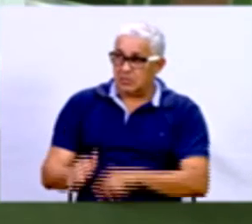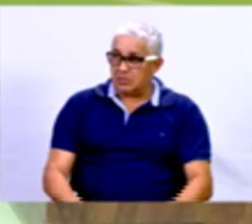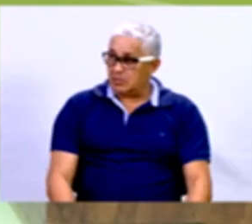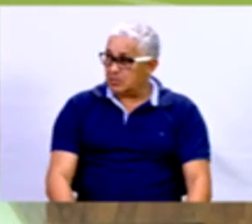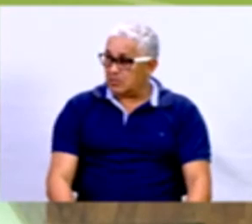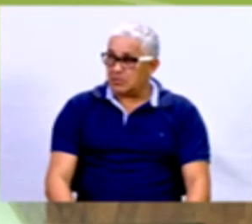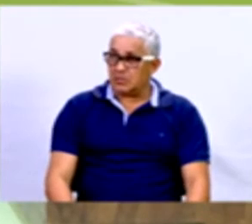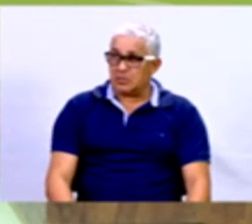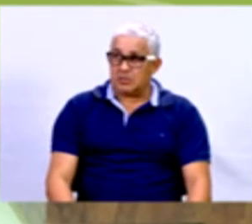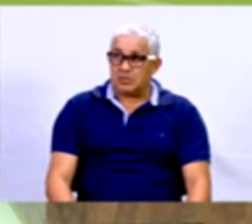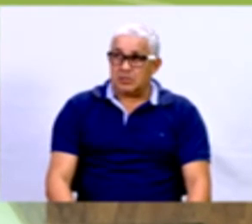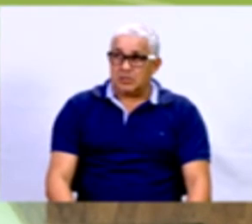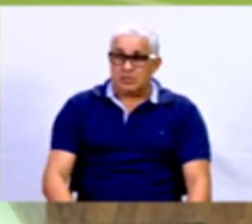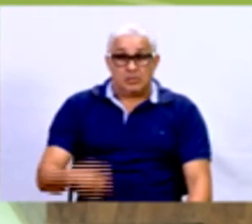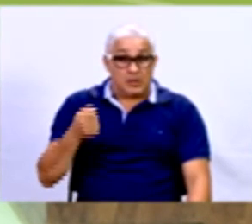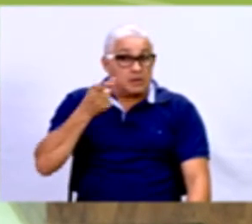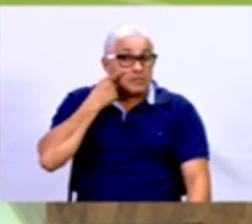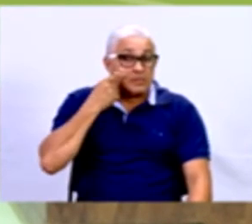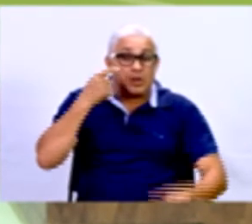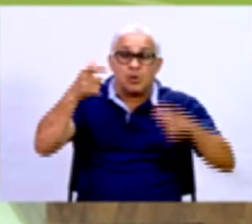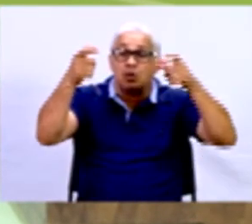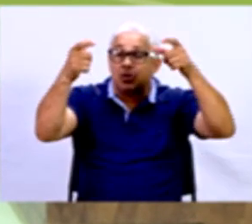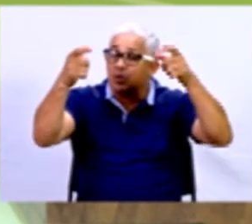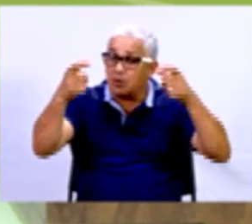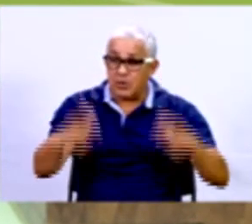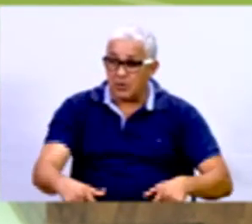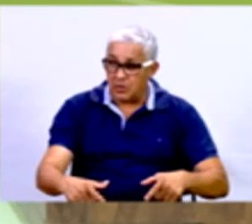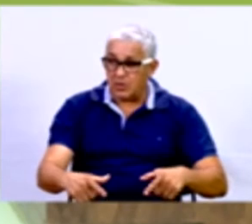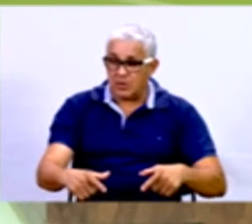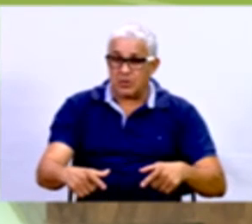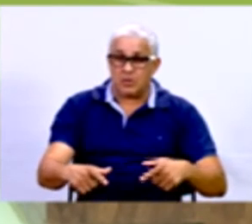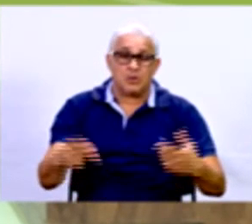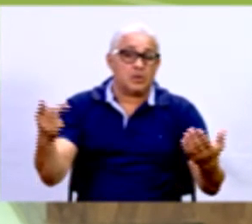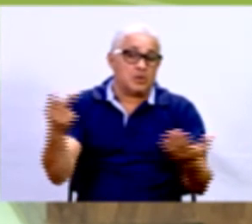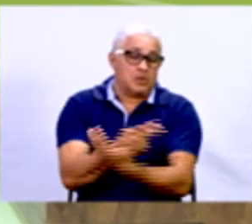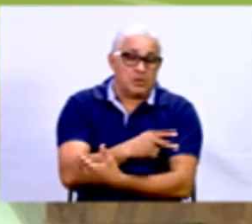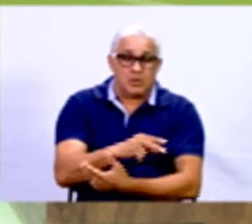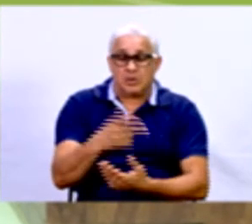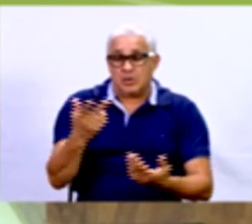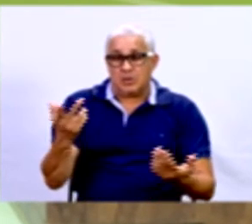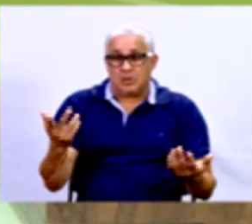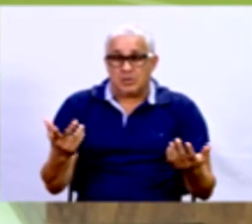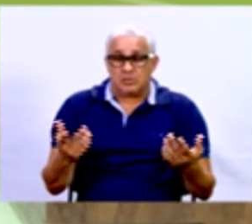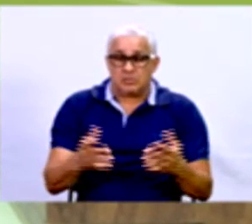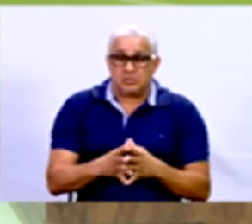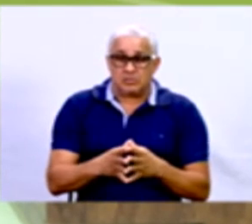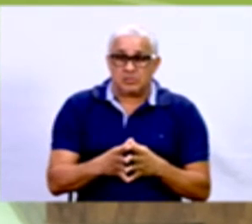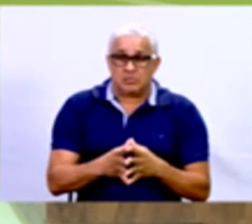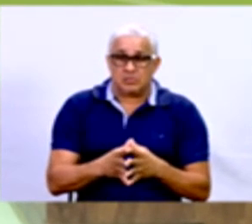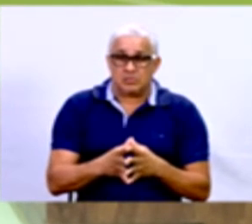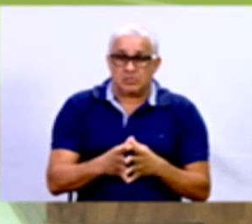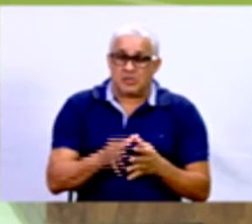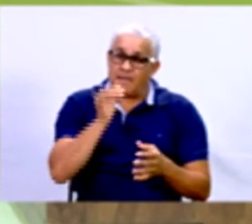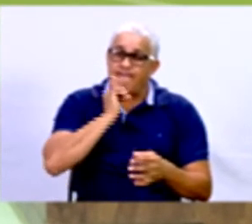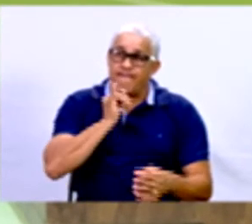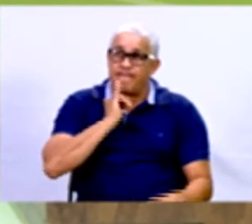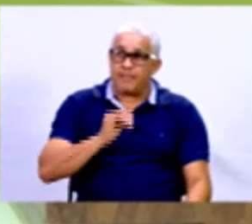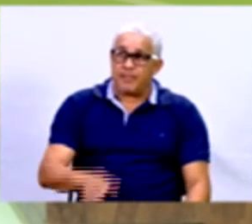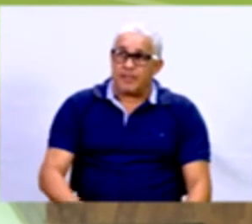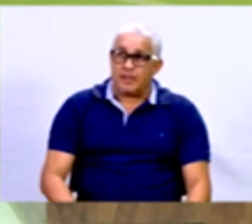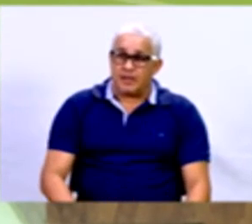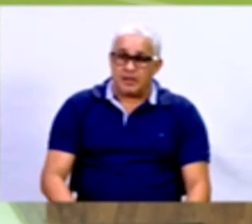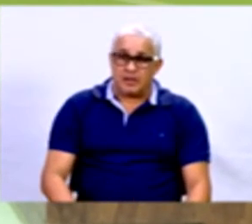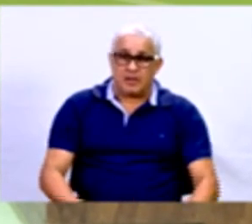Você deve muito verificar onde é que ocorreu esse acidente. Por exemplo, se esse acidente ocorreu